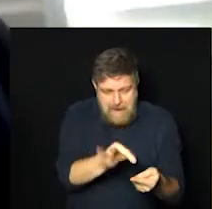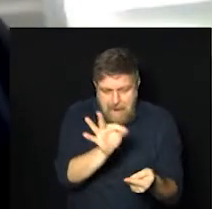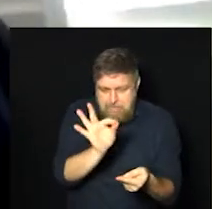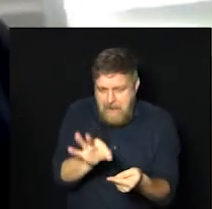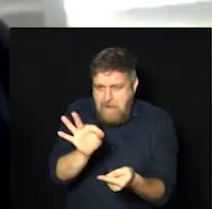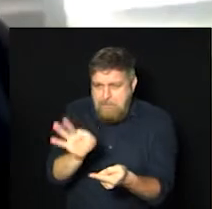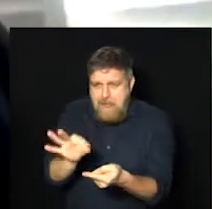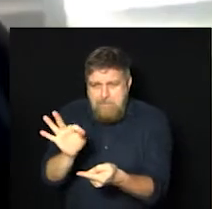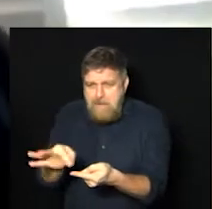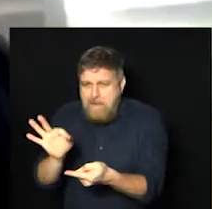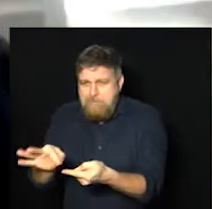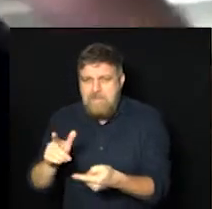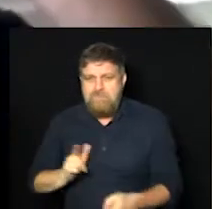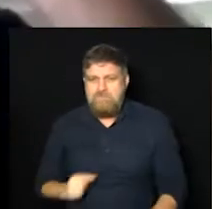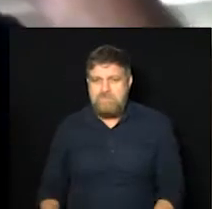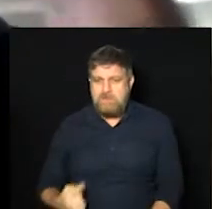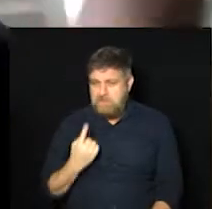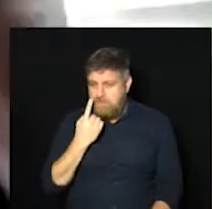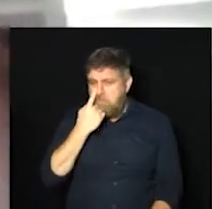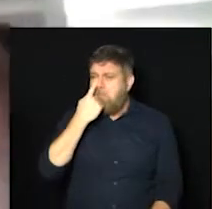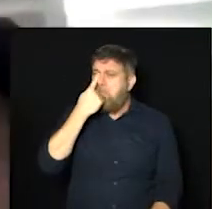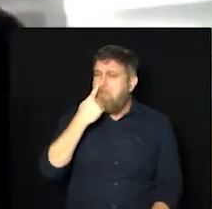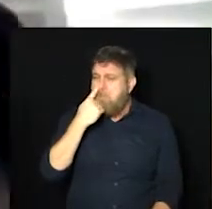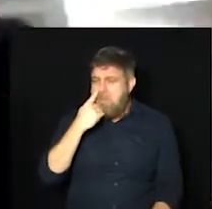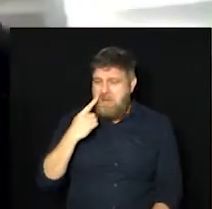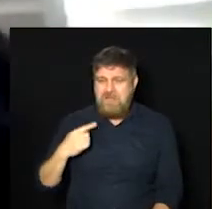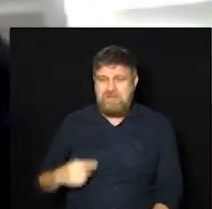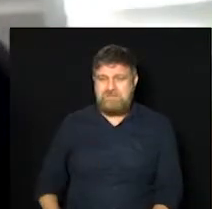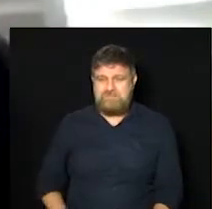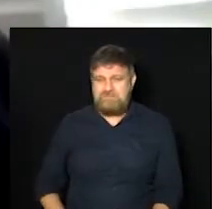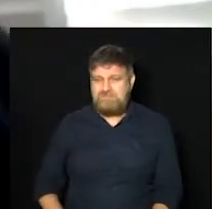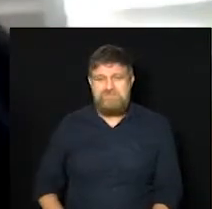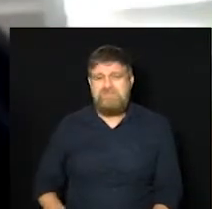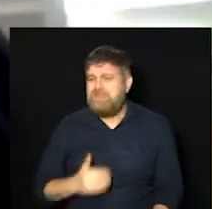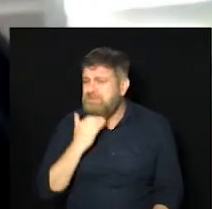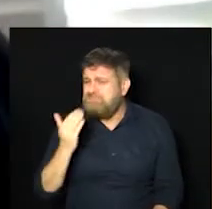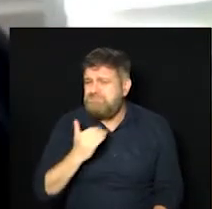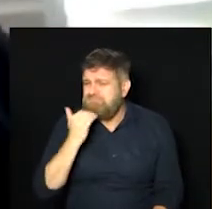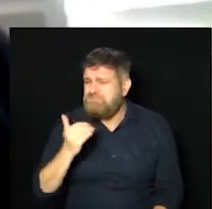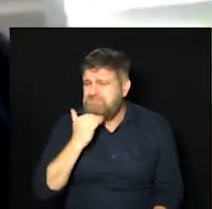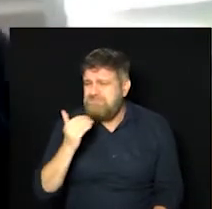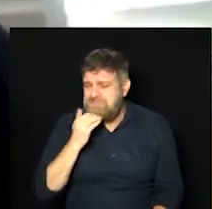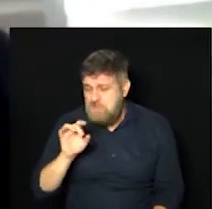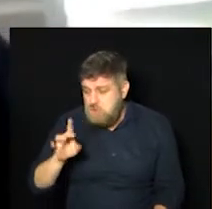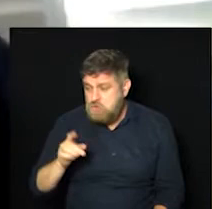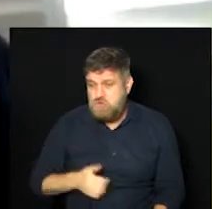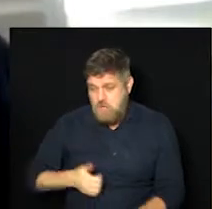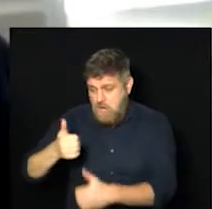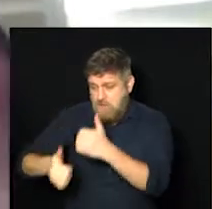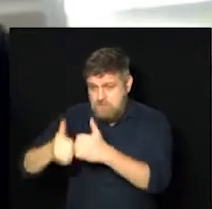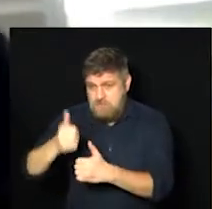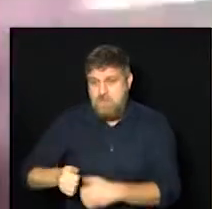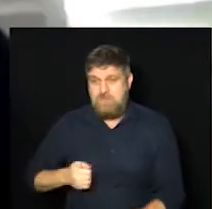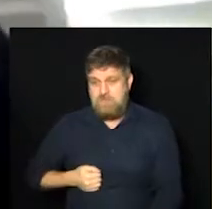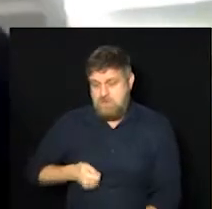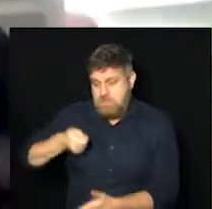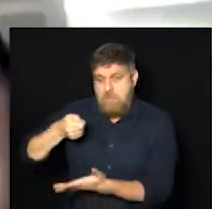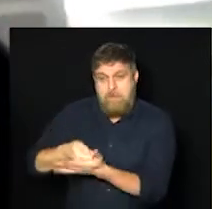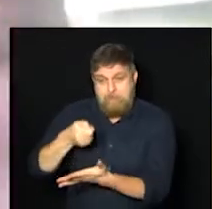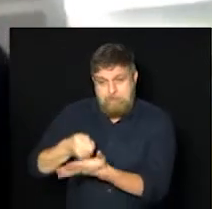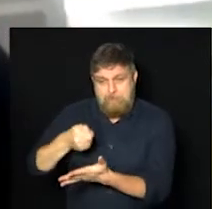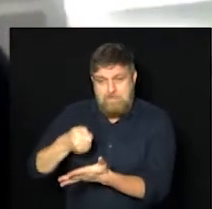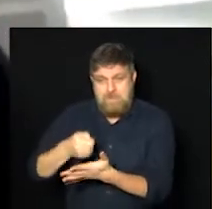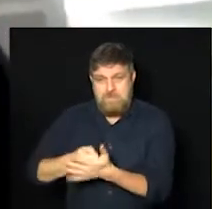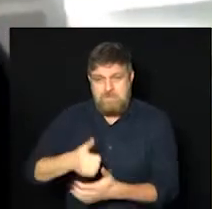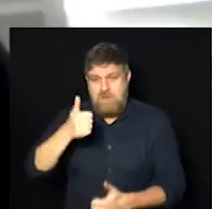padrão ouro, que é testagem de PCR a todo jogo, nenhuma modalidade vai ter isso fora o futebol, e se for imposto isso, o esporte no